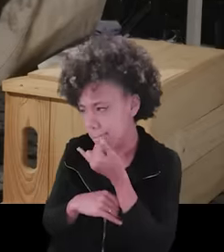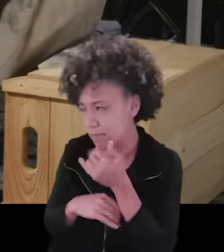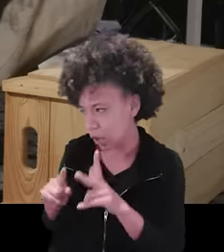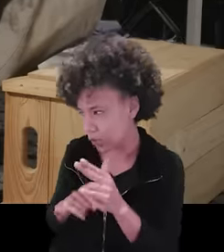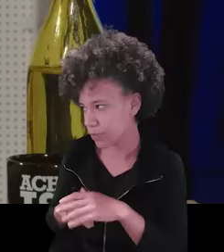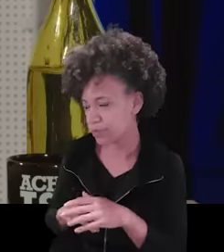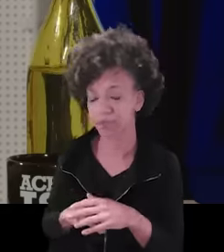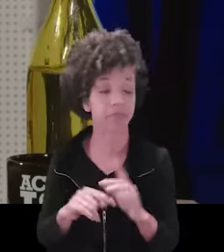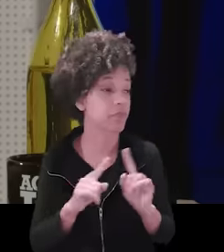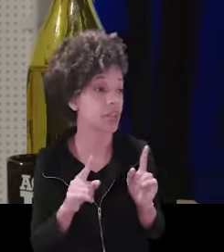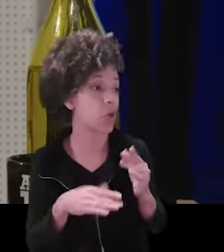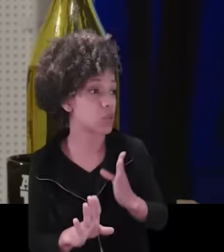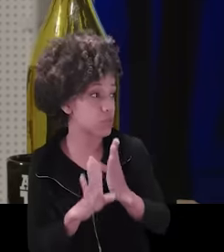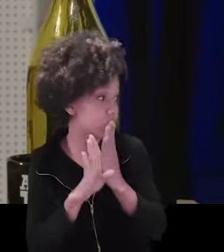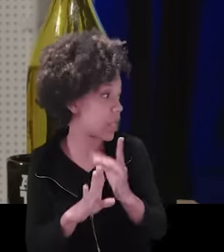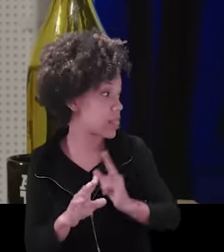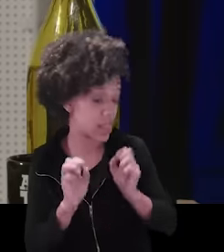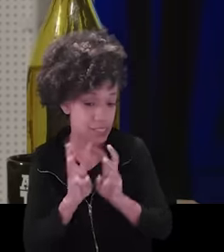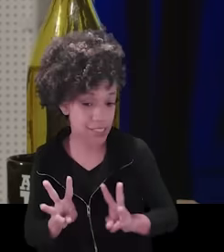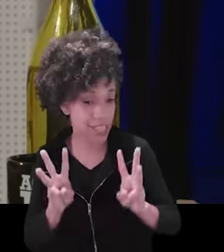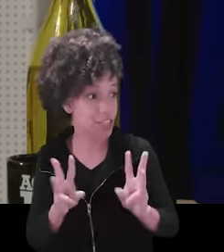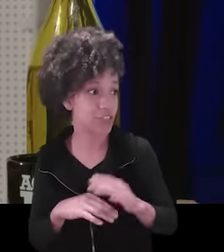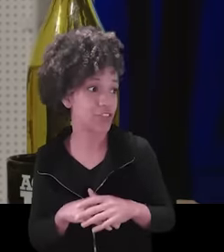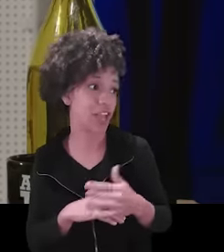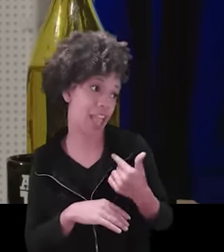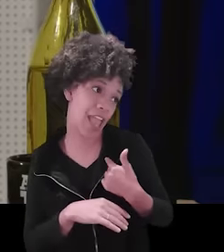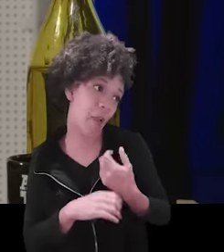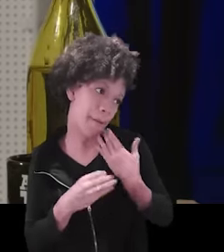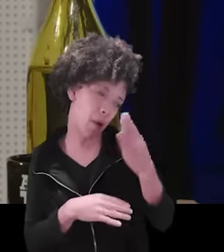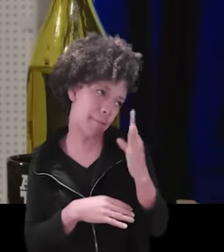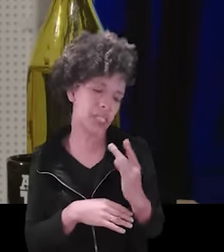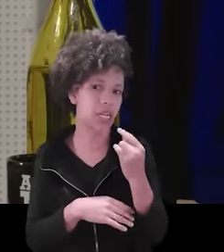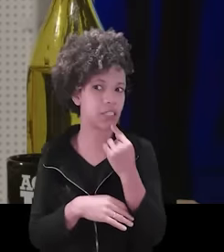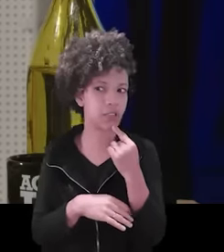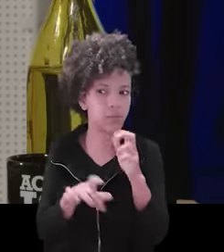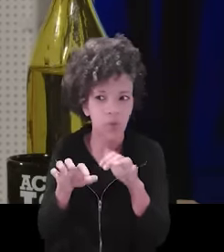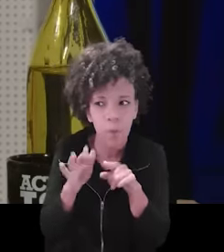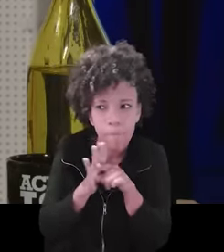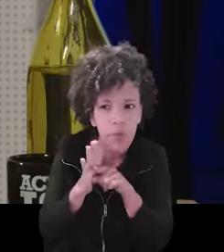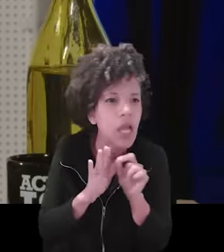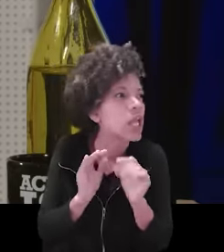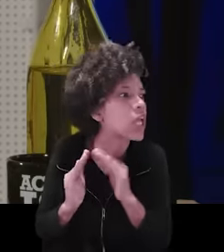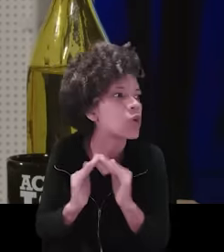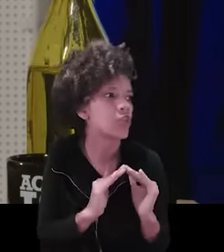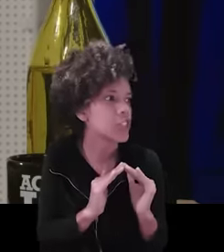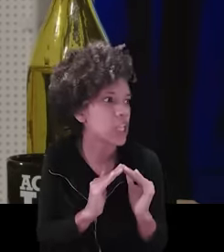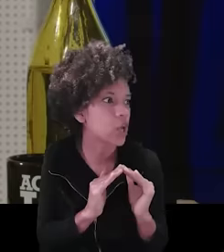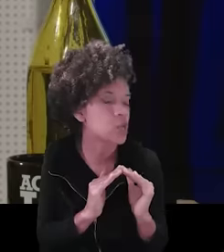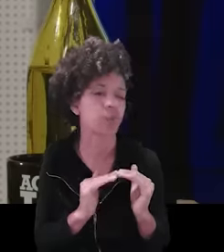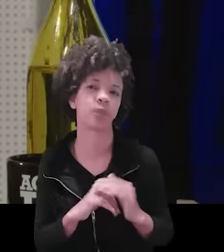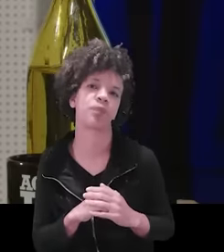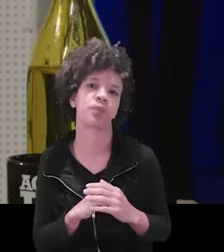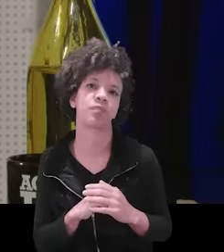gente perguntando isso vai continuar quando eu descobri que existe esse site e eu com uma boa brasileira falei vou ver aqui em São meus